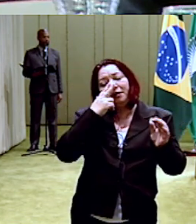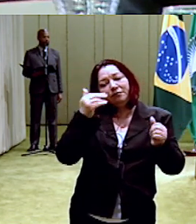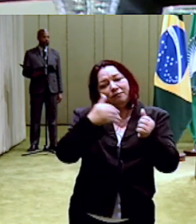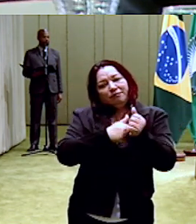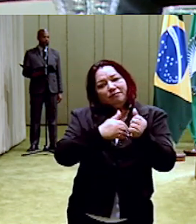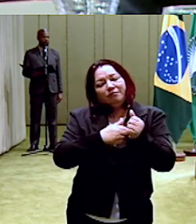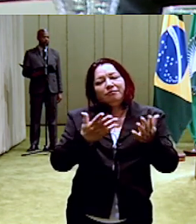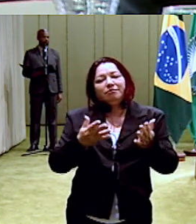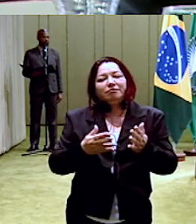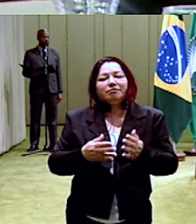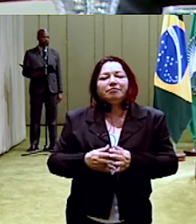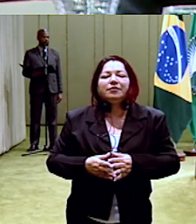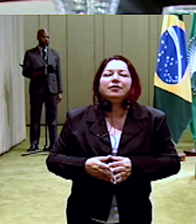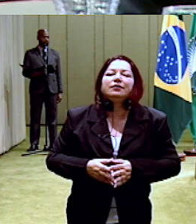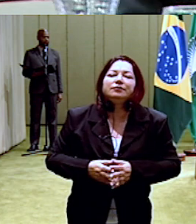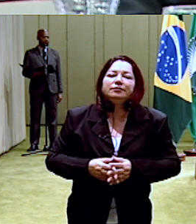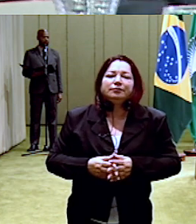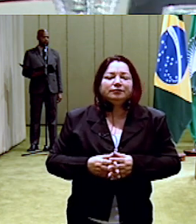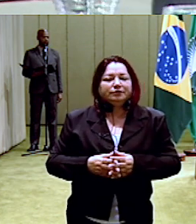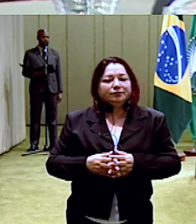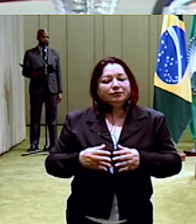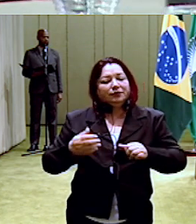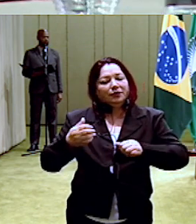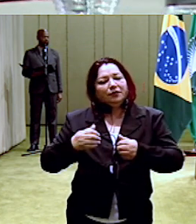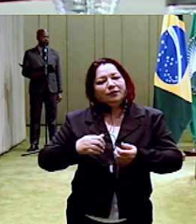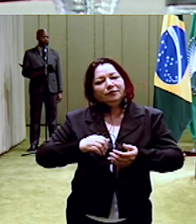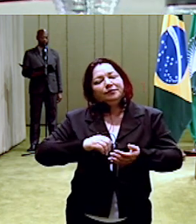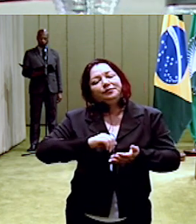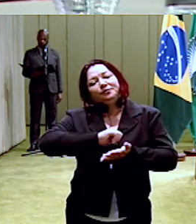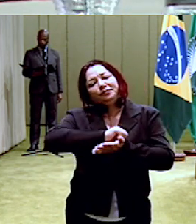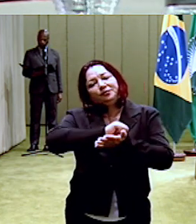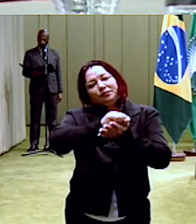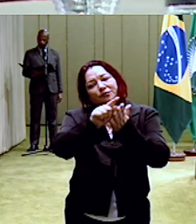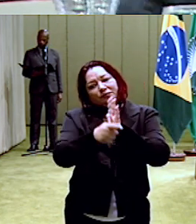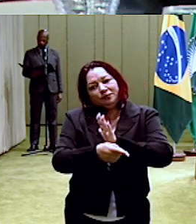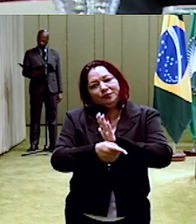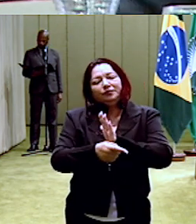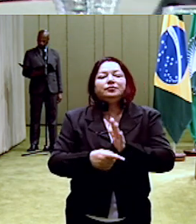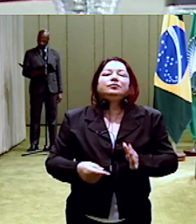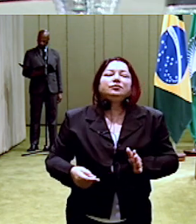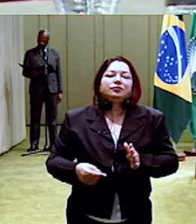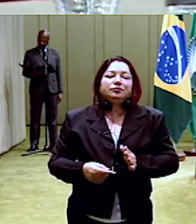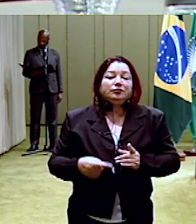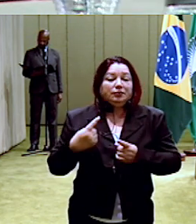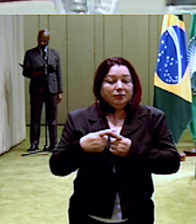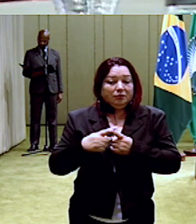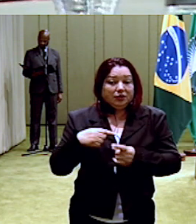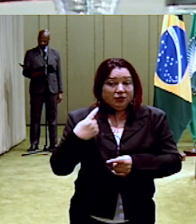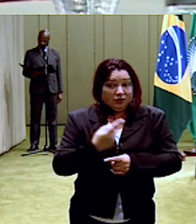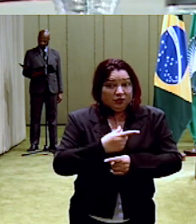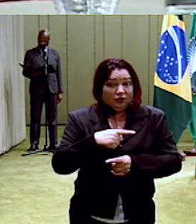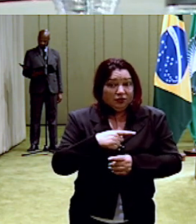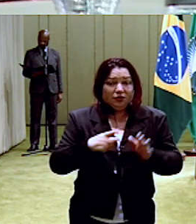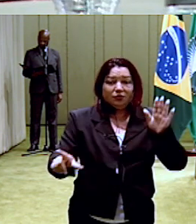né? Sobre a questão da paridade de gênero, me preocupa bastante que a gente tenha